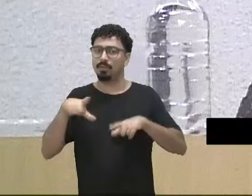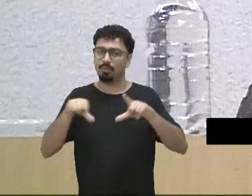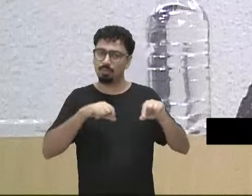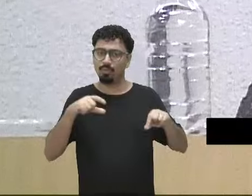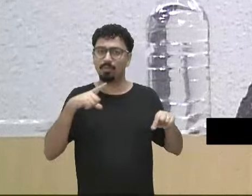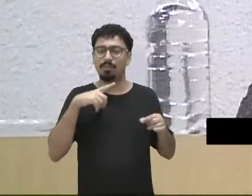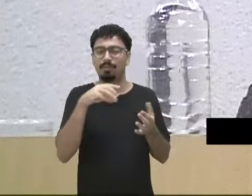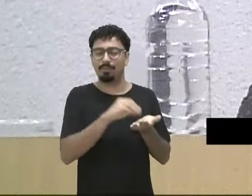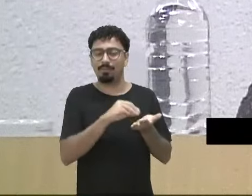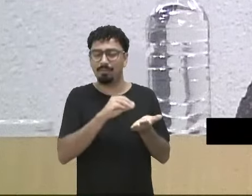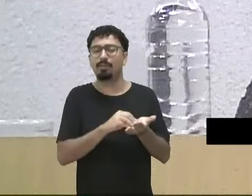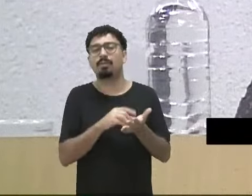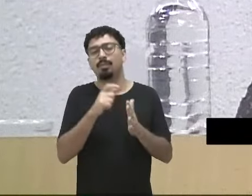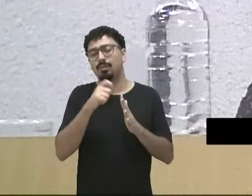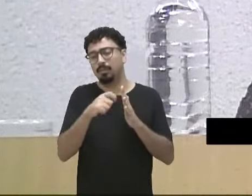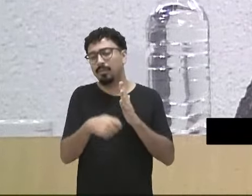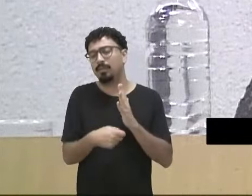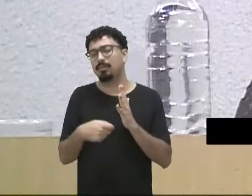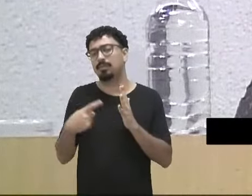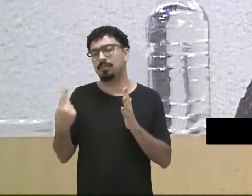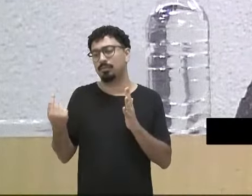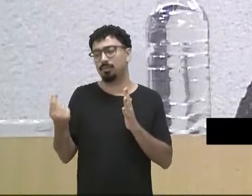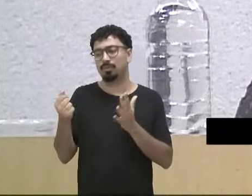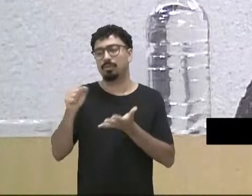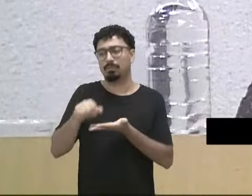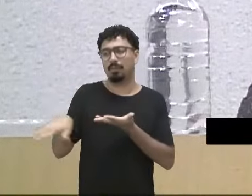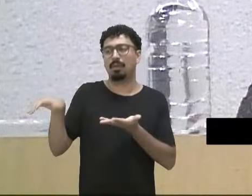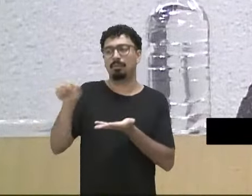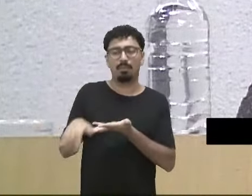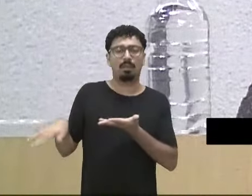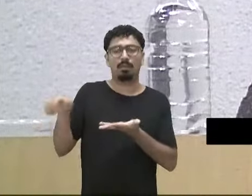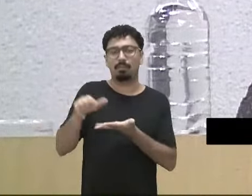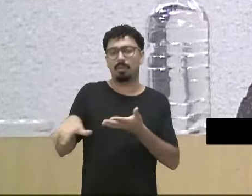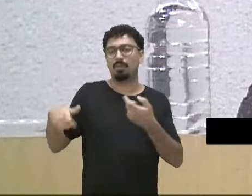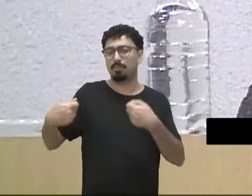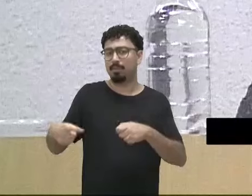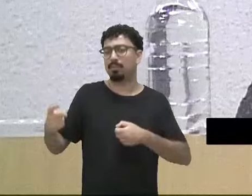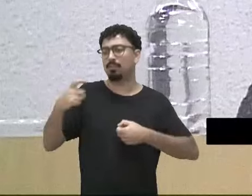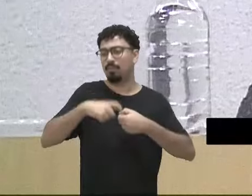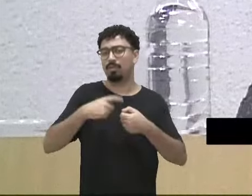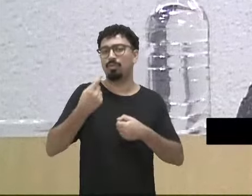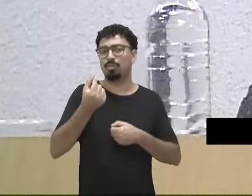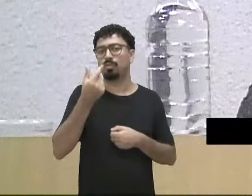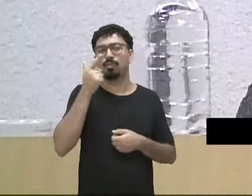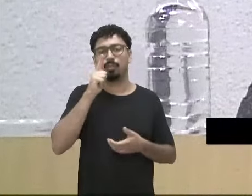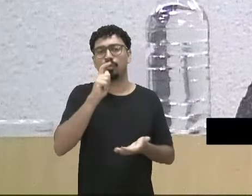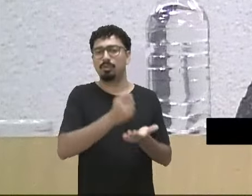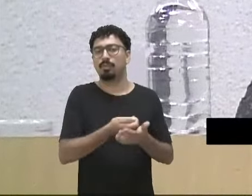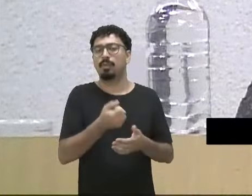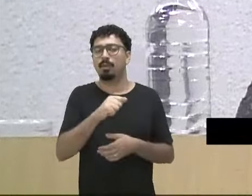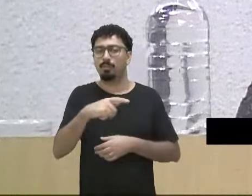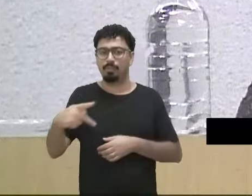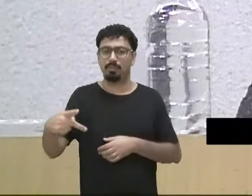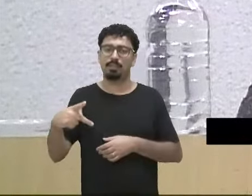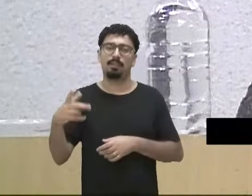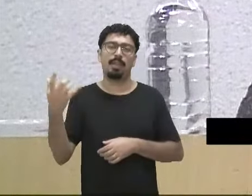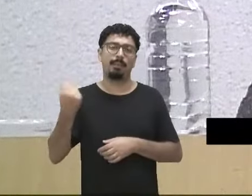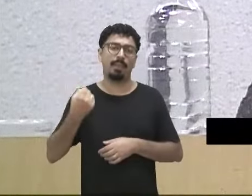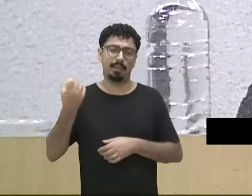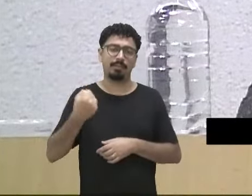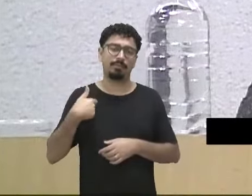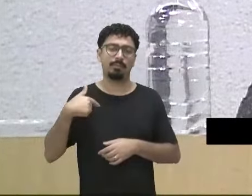déficit financeiro mensal ali, dinheiro indo embora, tendo que ser resgatado o recurso para pagar a aposentadoria e pensão, então a gente tinha que escolher,